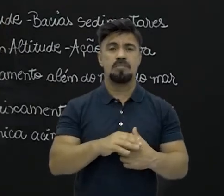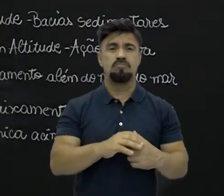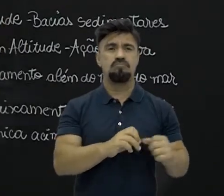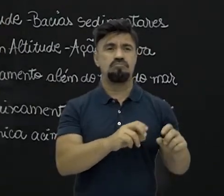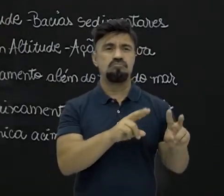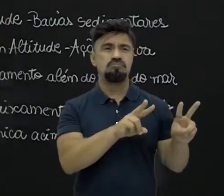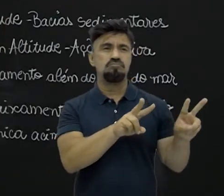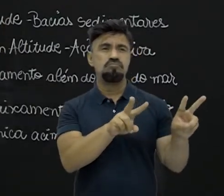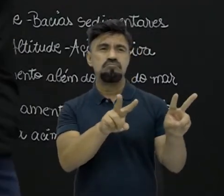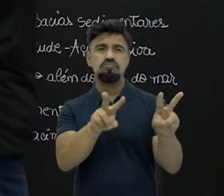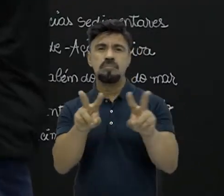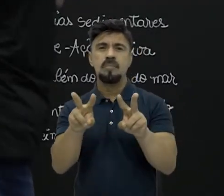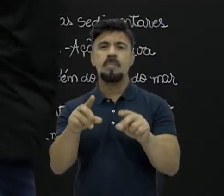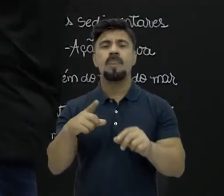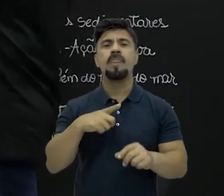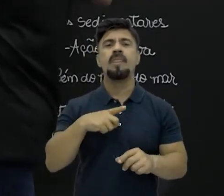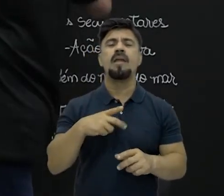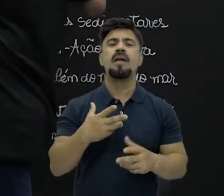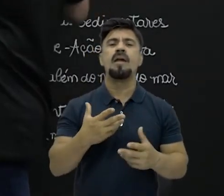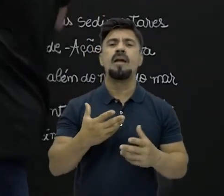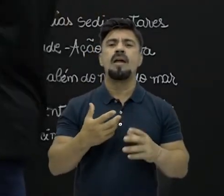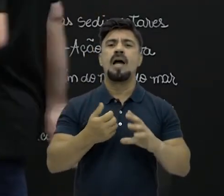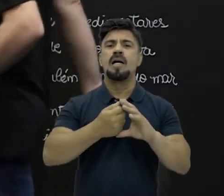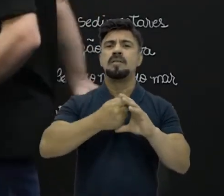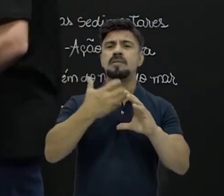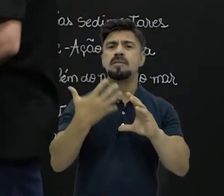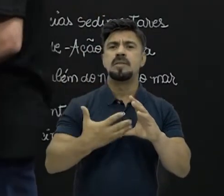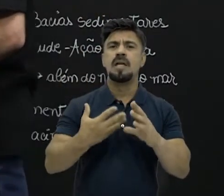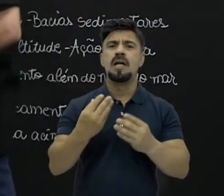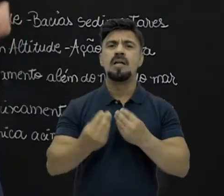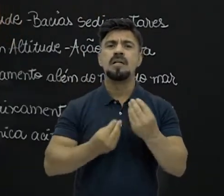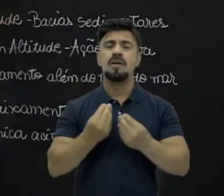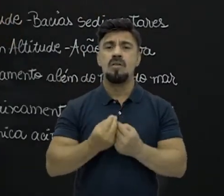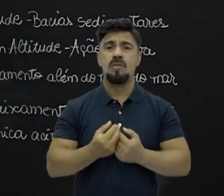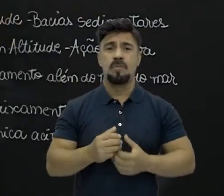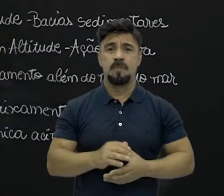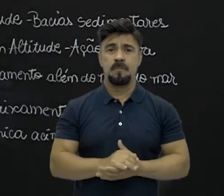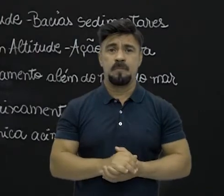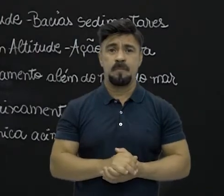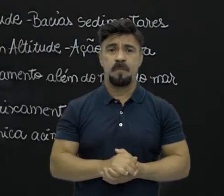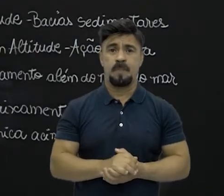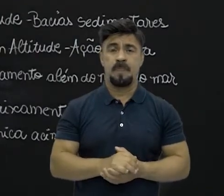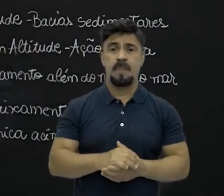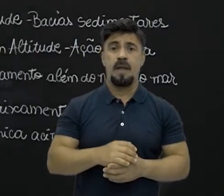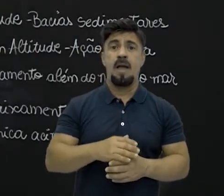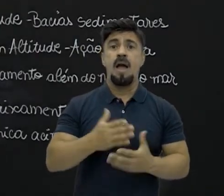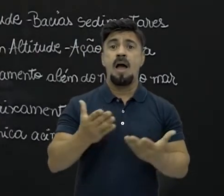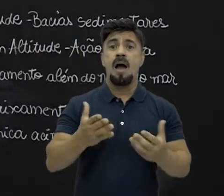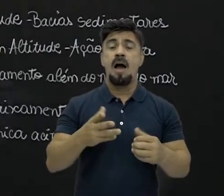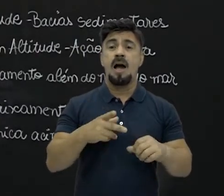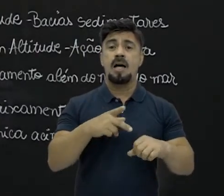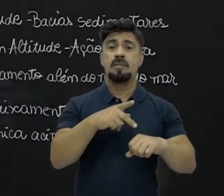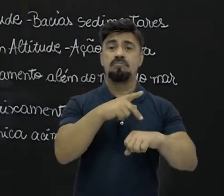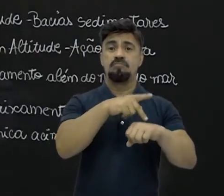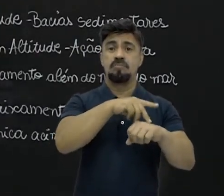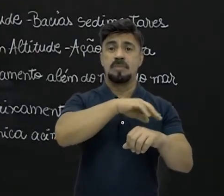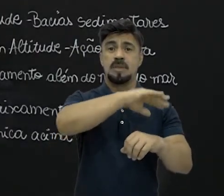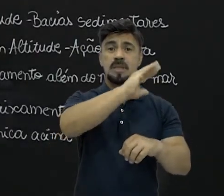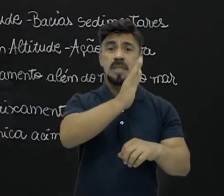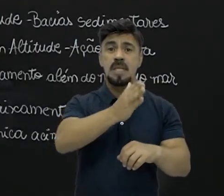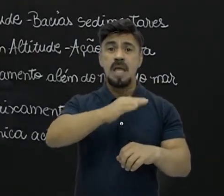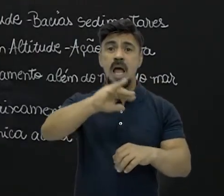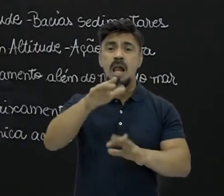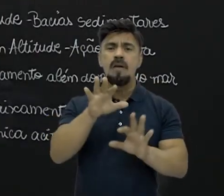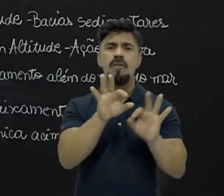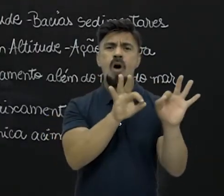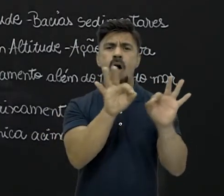vai definir então essas estruturas, essas formas de relevo da seguinte maneira. A estrutura de relevo é como ela está